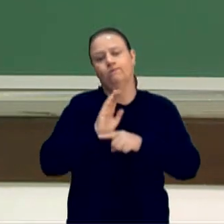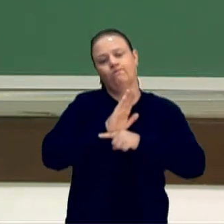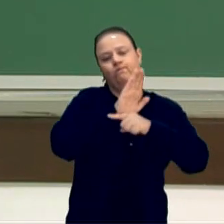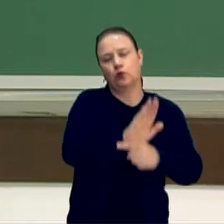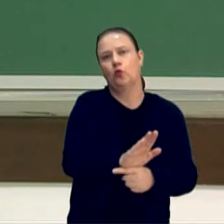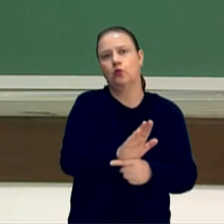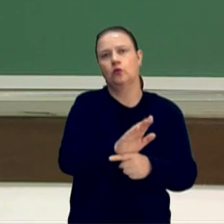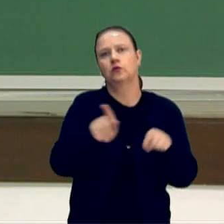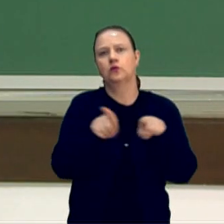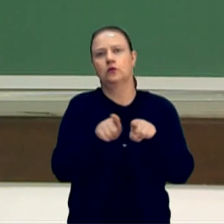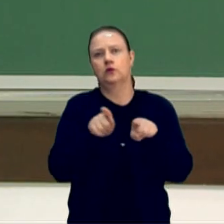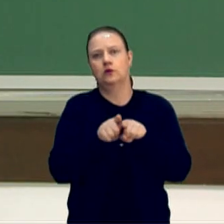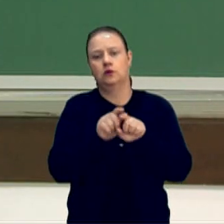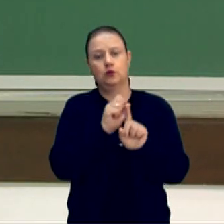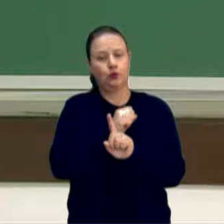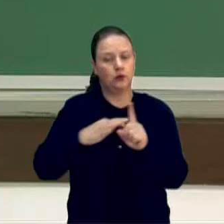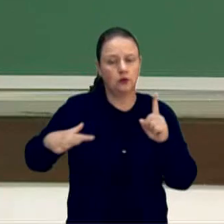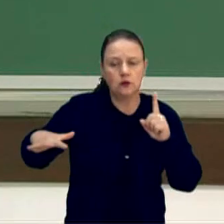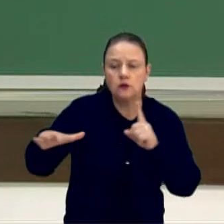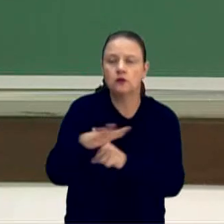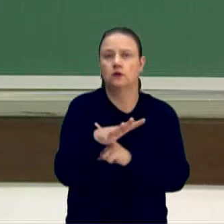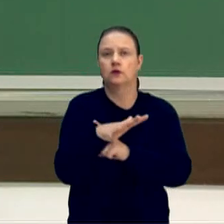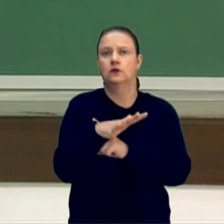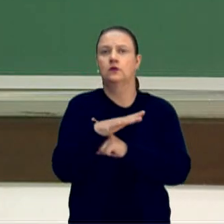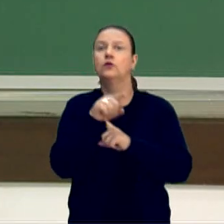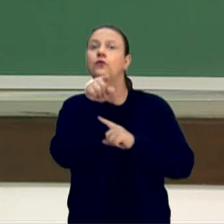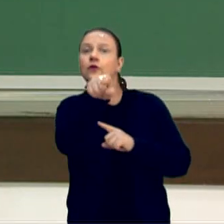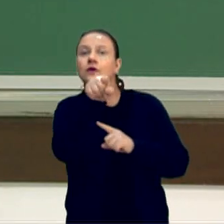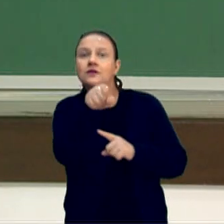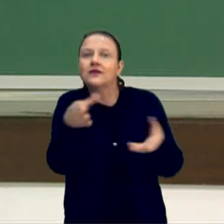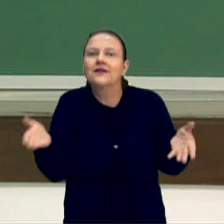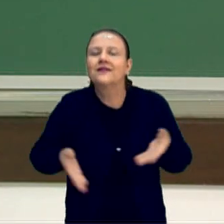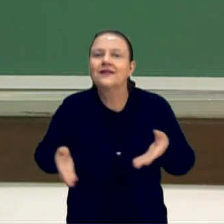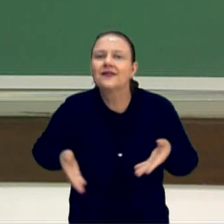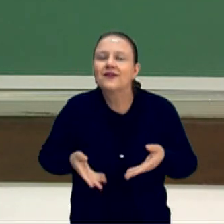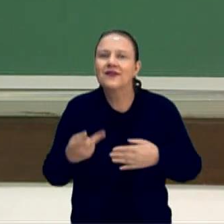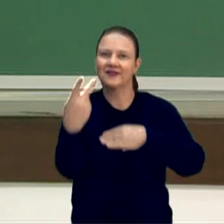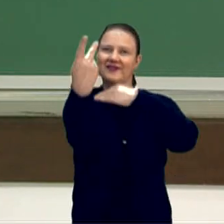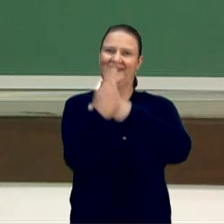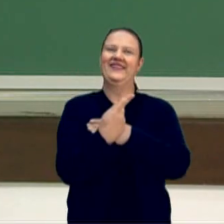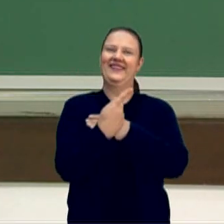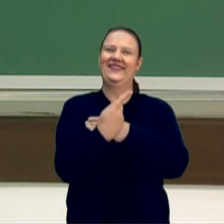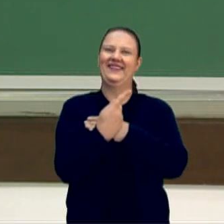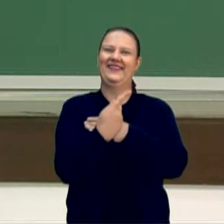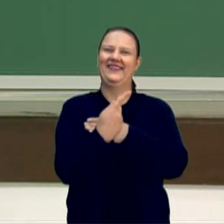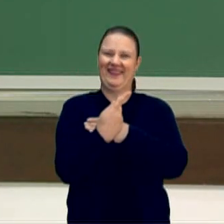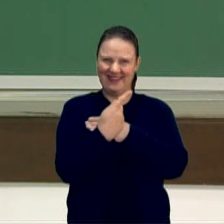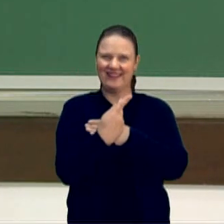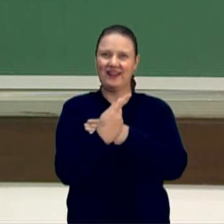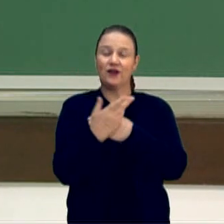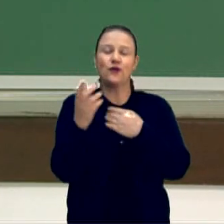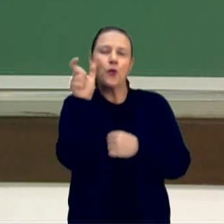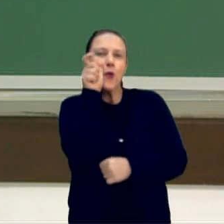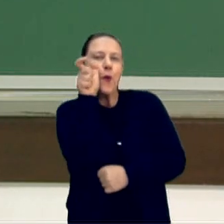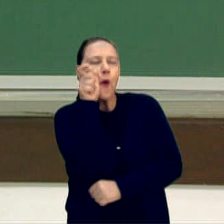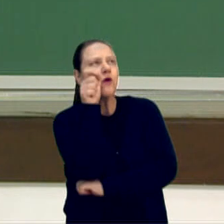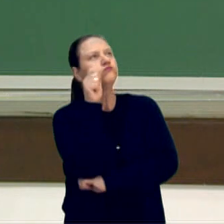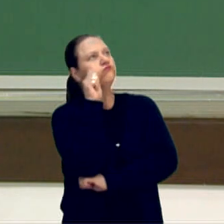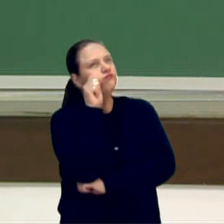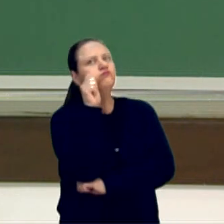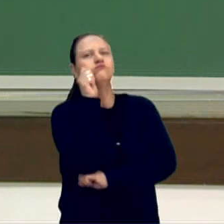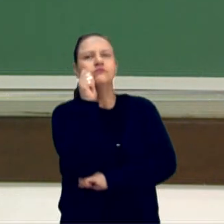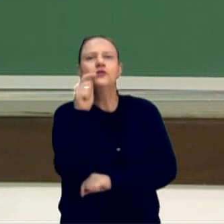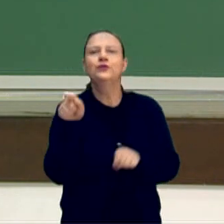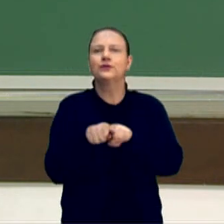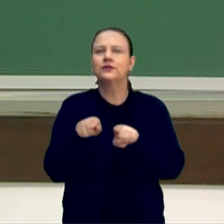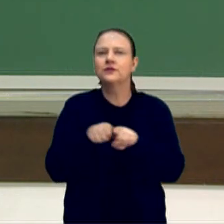da base quanto do topo, que possibilita você, por exemplo, nesse momento, estar tendo a aula comigo, ok? E com outros